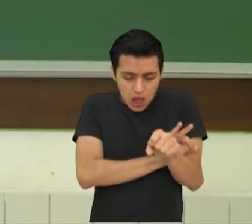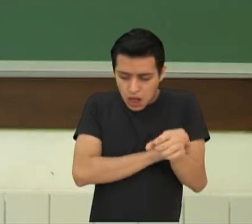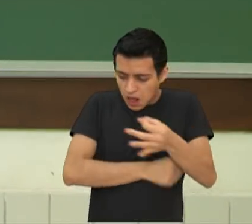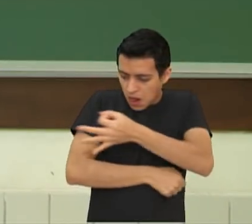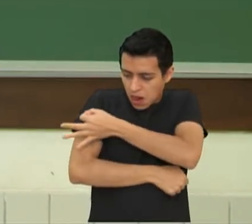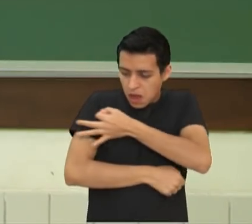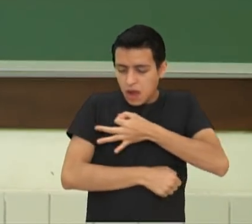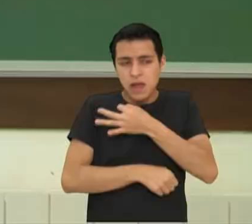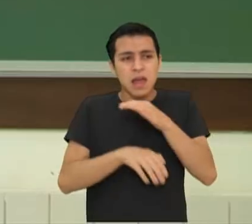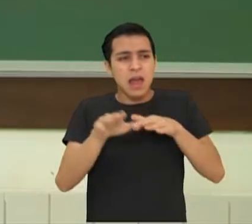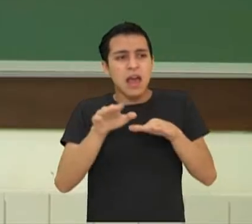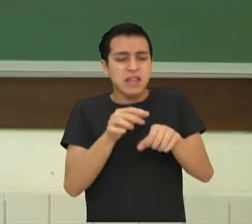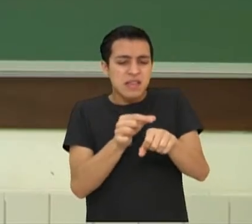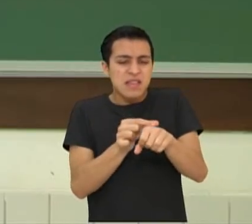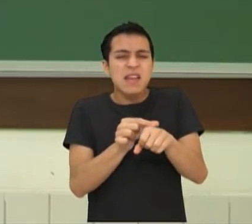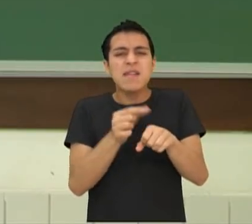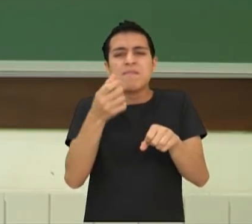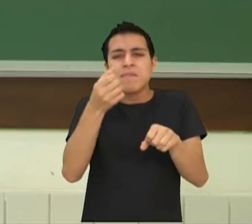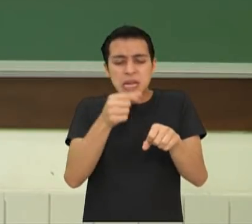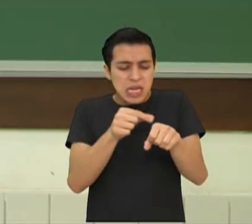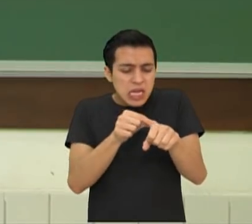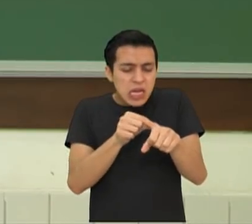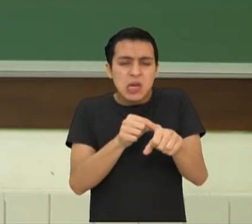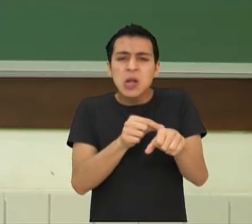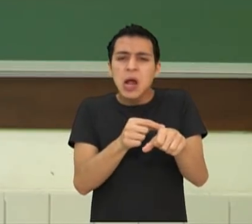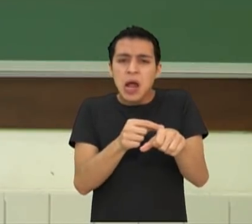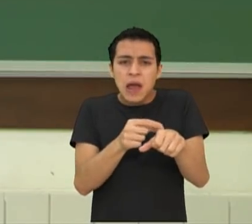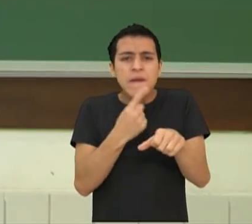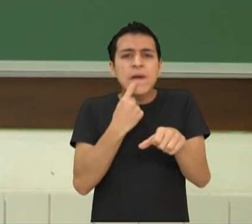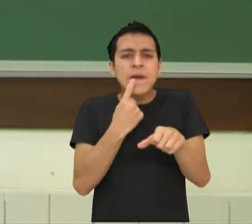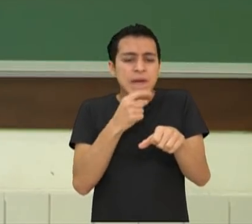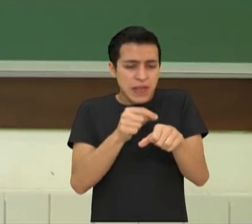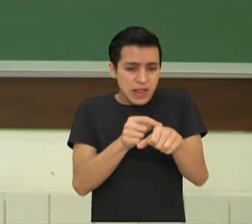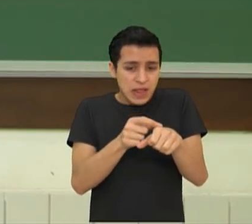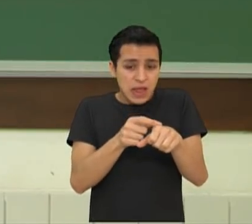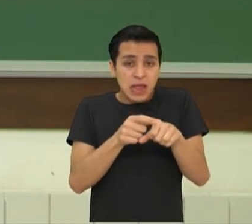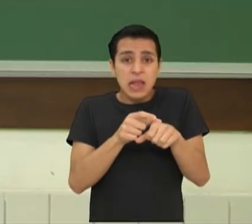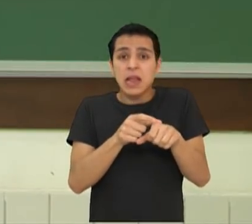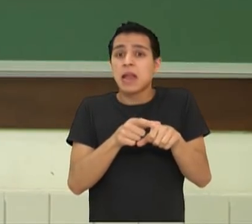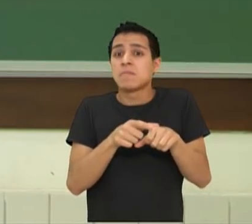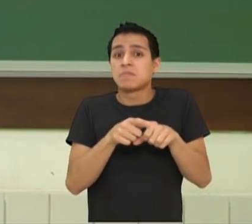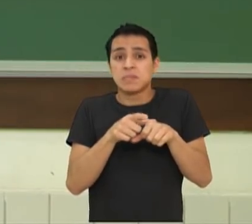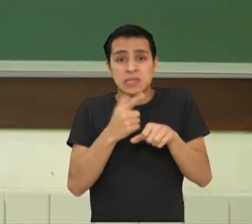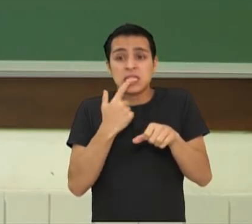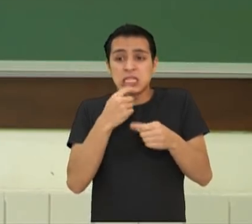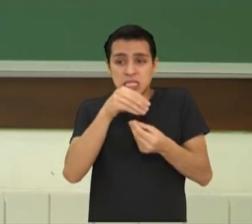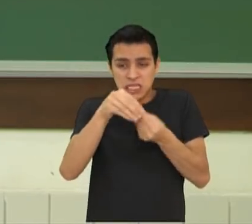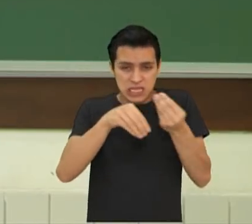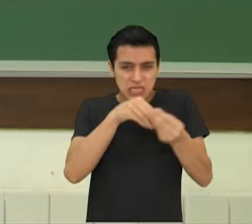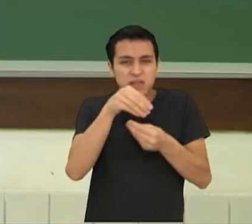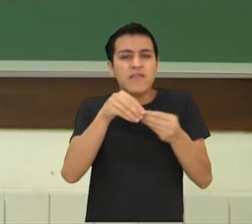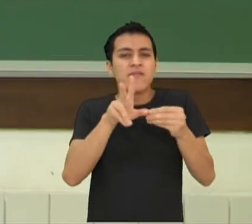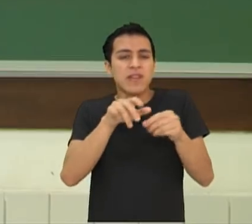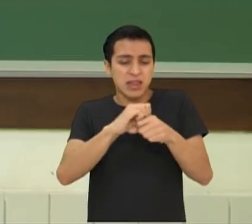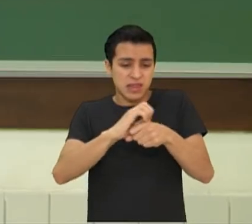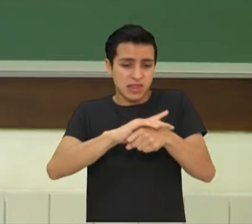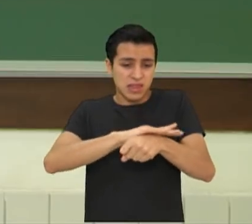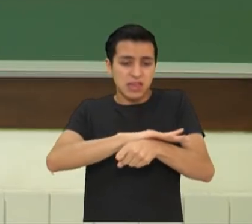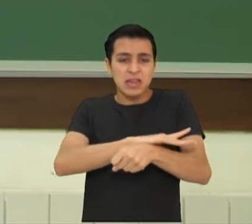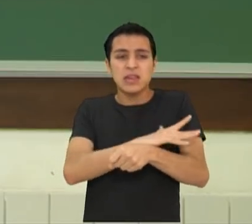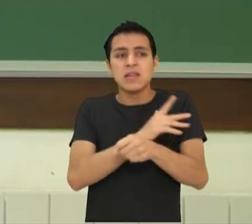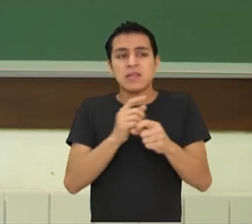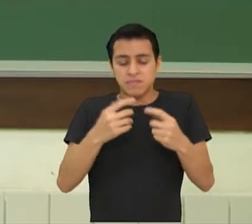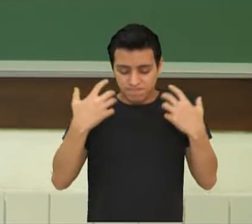corpo. Primeiro é uma feridinha esbranquiçada, ela vai ficando mais vermelhinha, ela vai virando uma ferida com sangue e ela vai se espalhando,